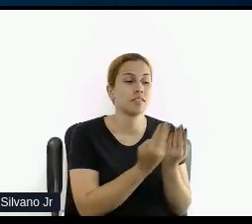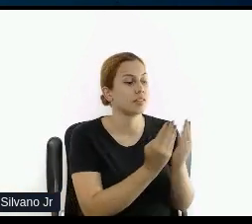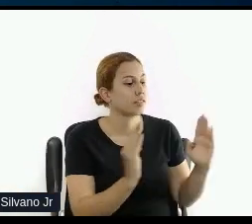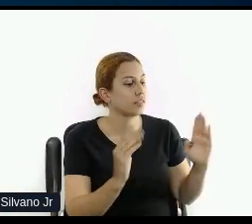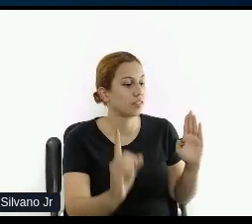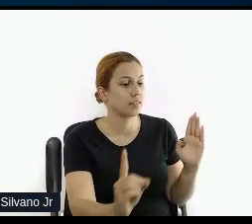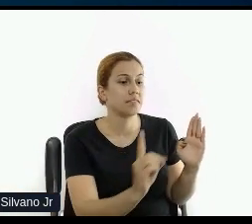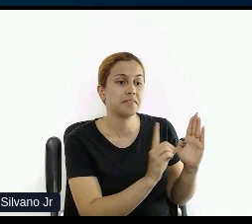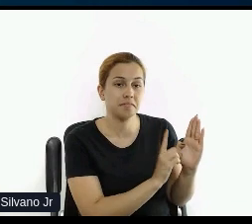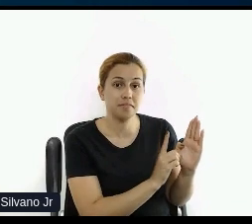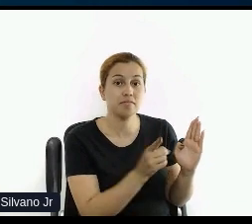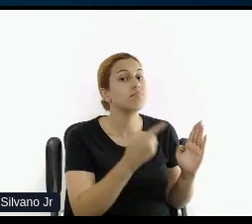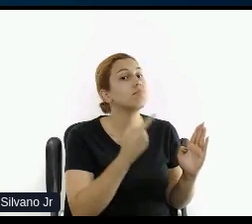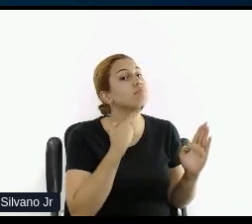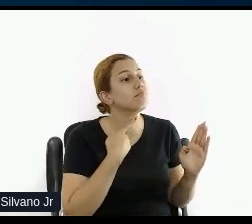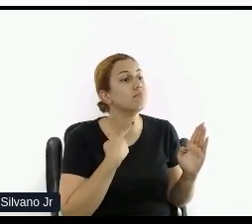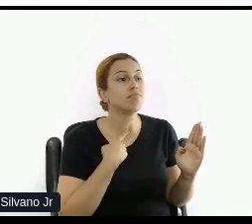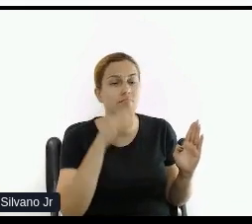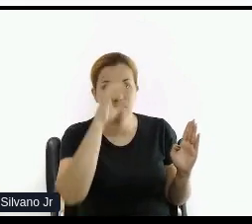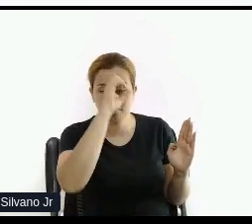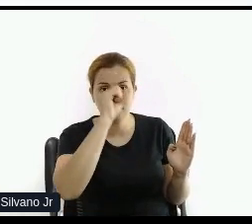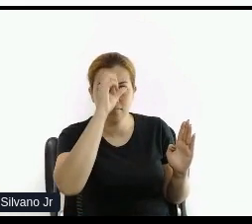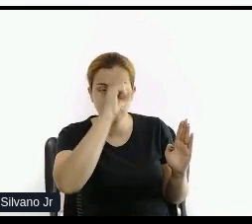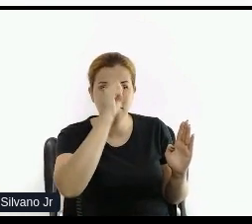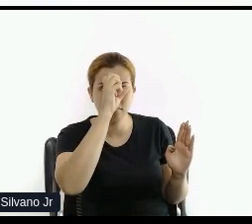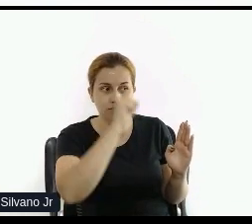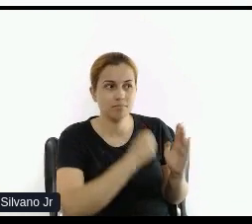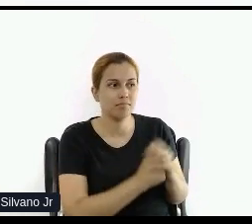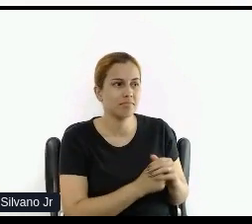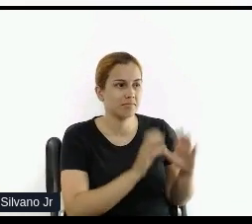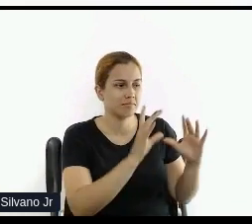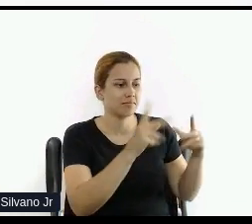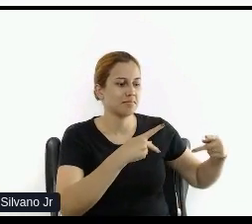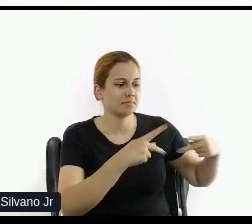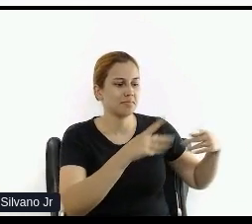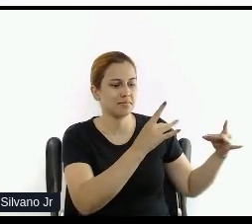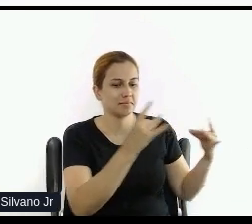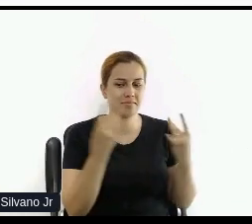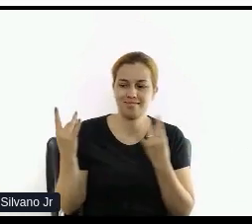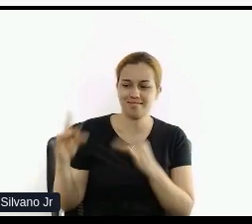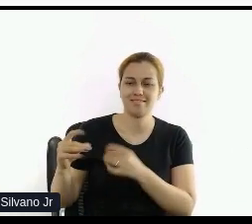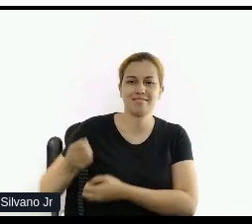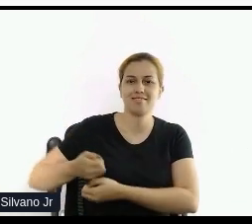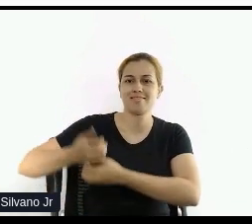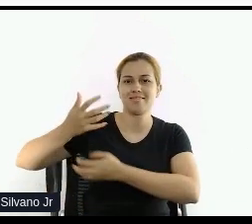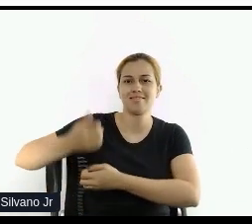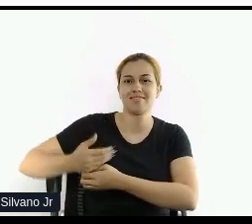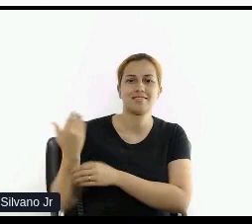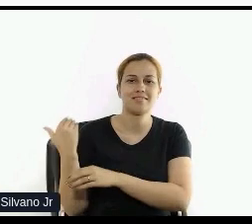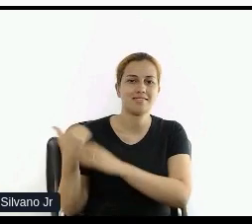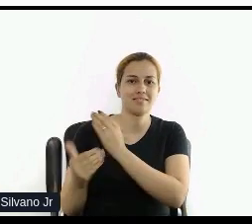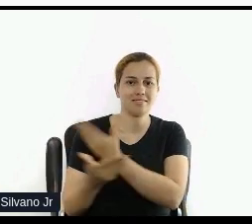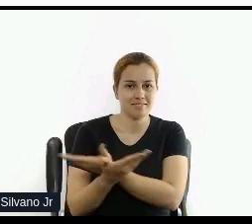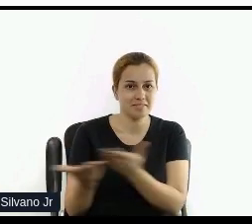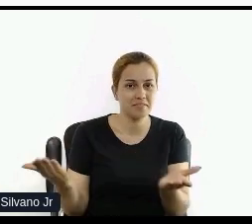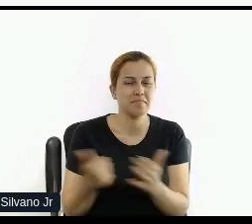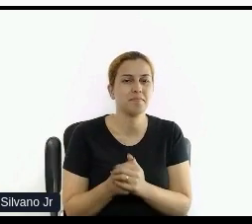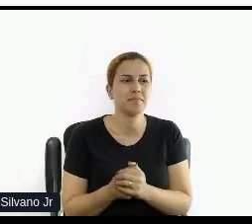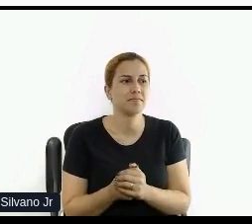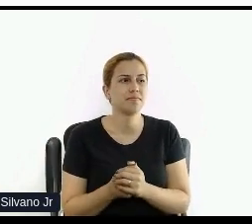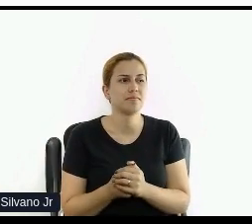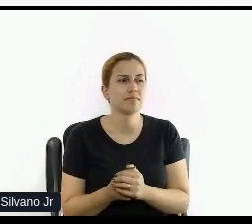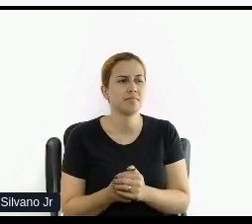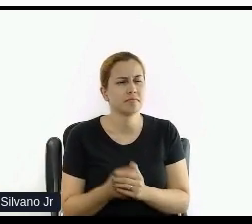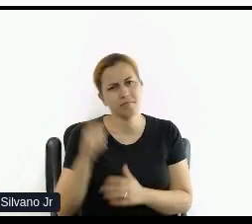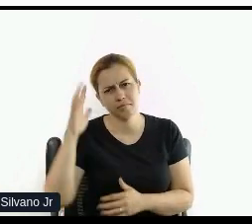você tem interesse em estar participando, deixa eu até pegar o linkzinho aqui, mandar para vocês. Você não precisa necessariamente